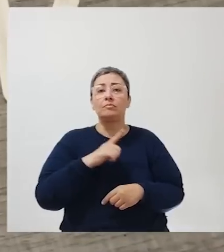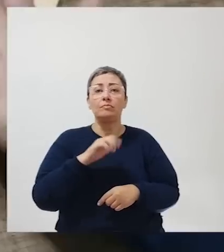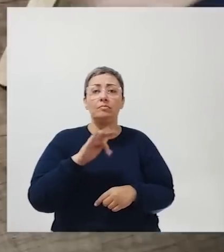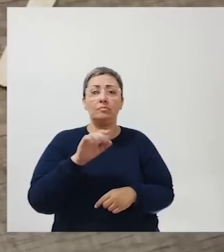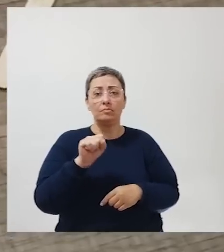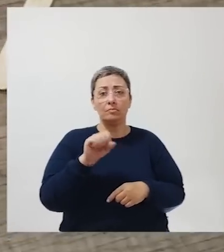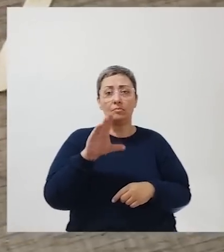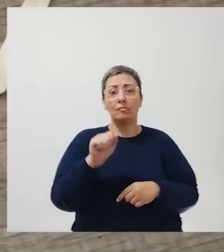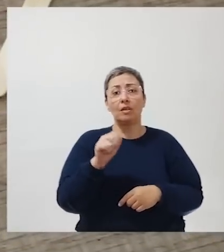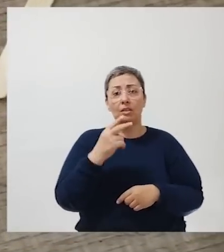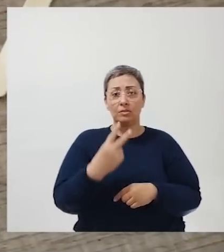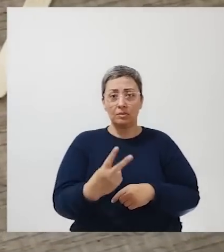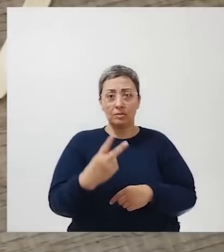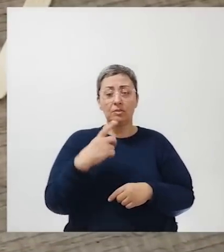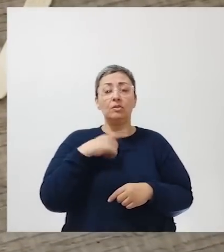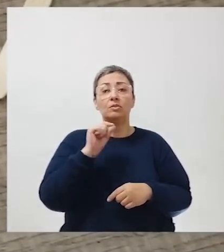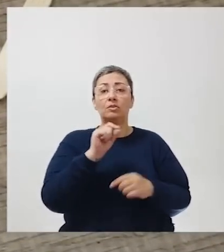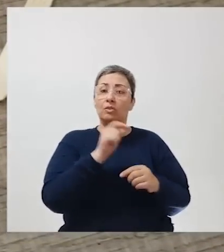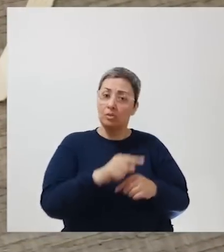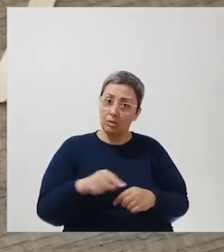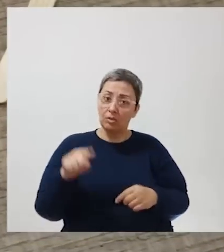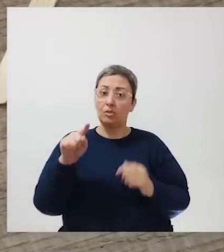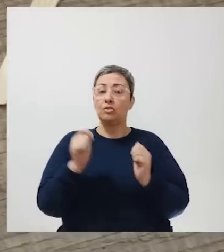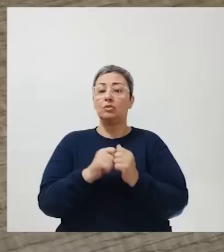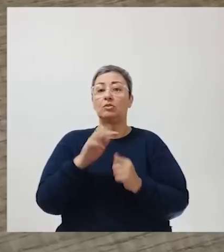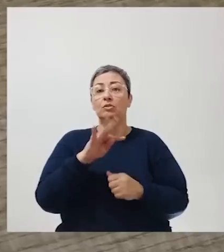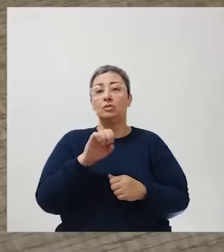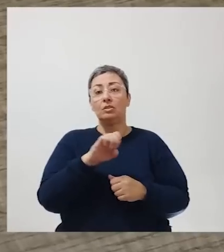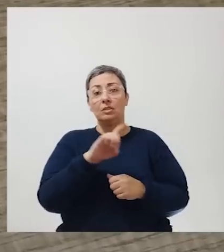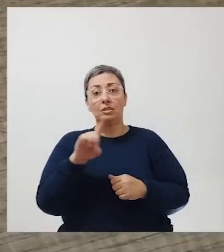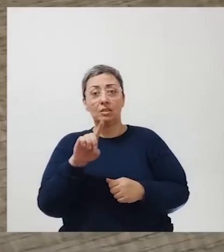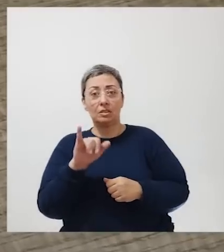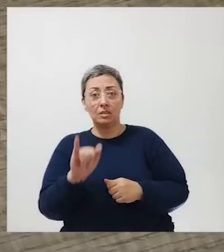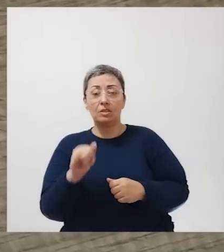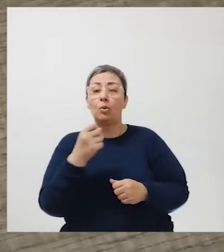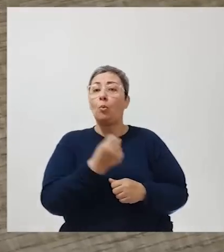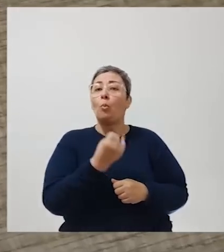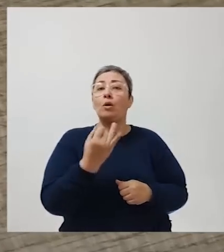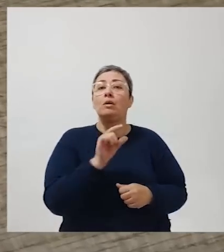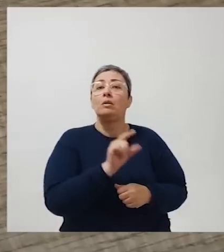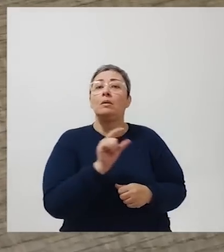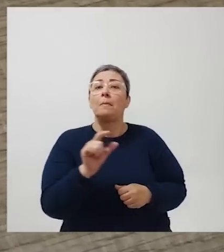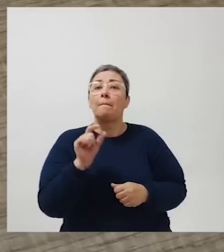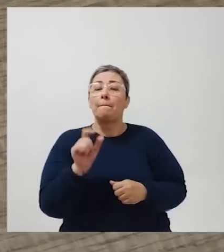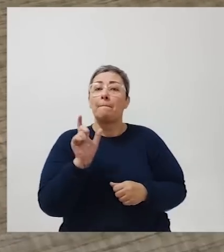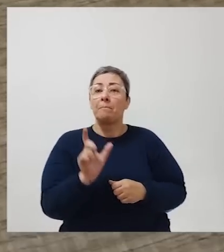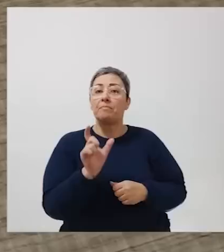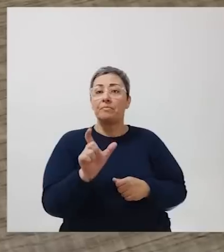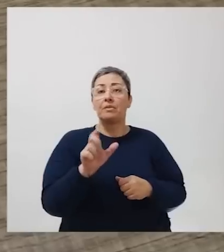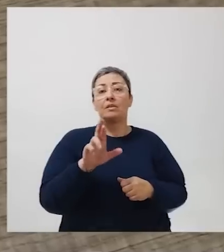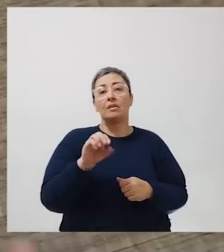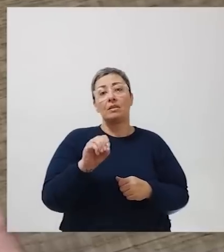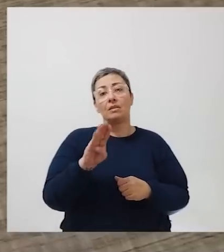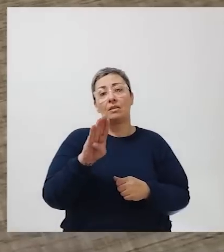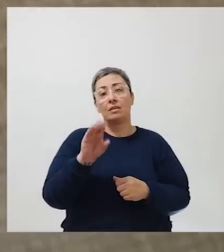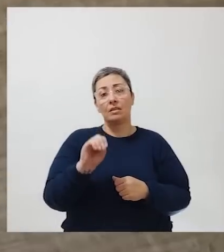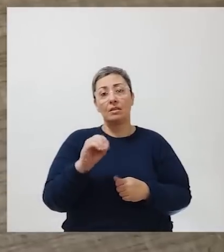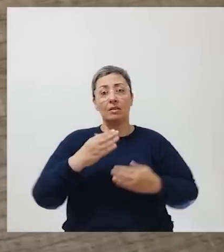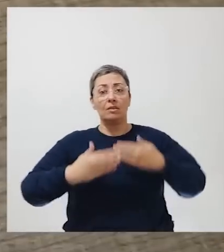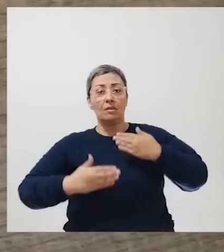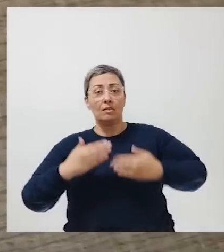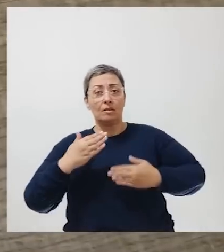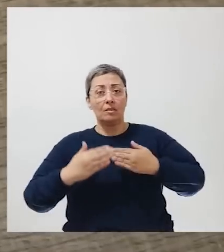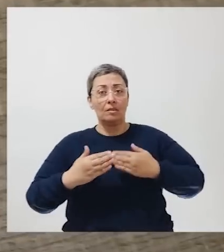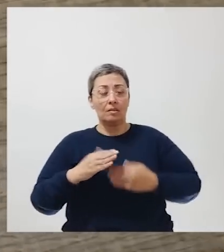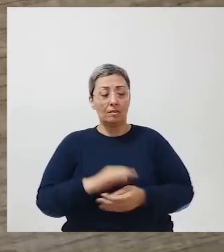Fusca. 2. Então vai pro lado do Ted. Quantos pedacinhos tem a palavra robô?